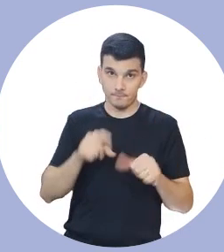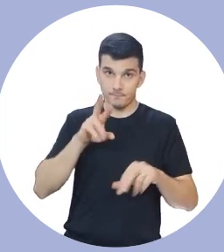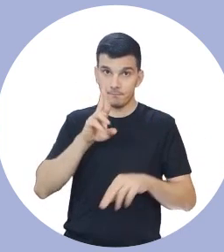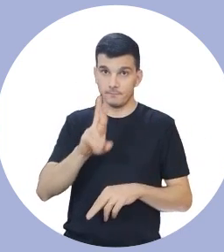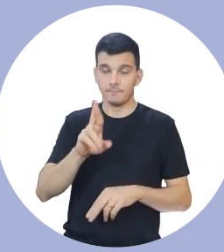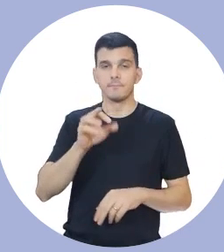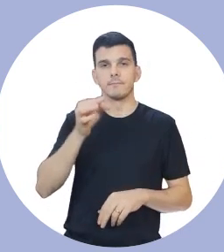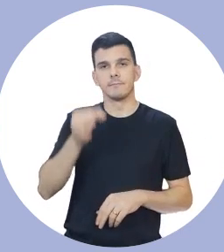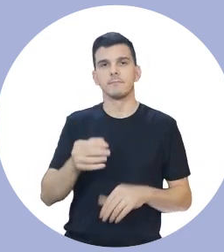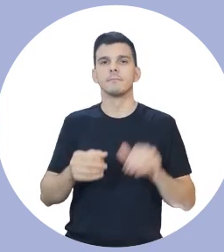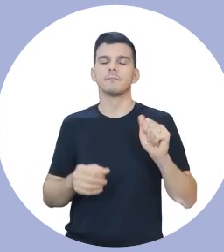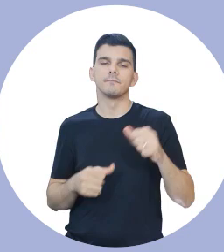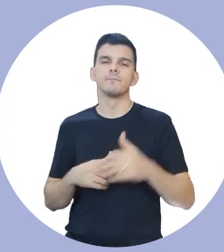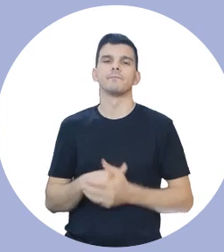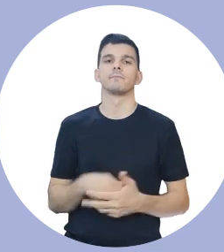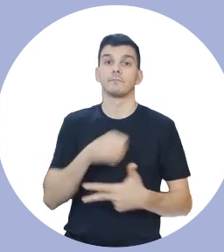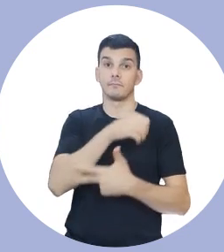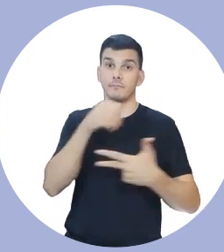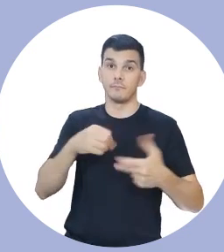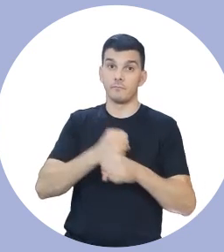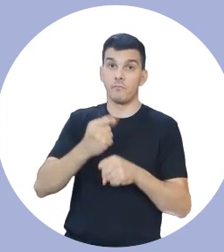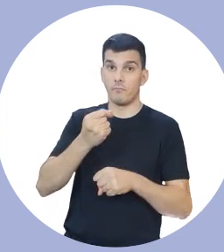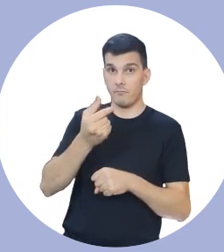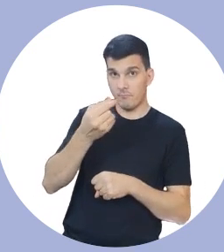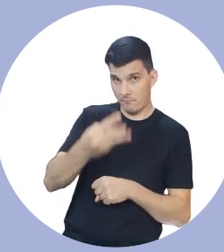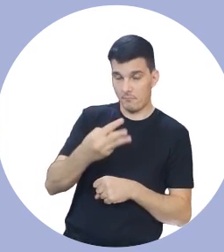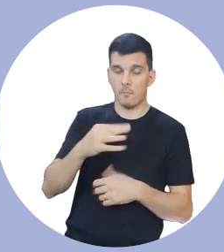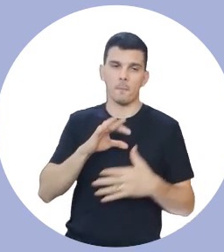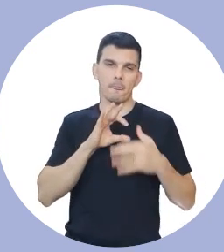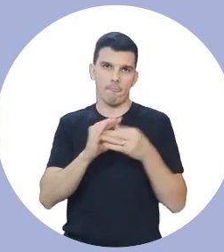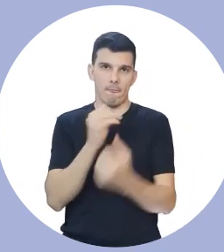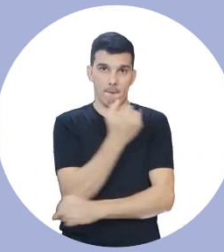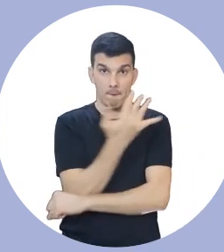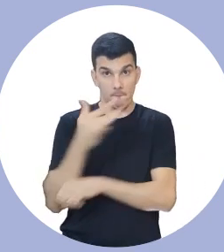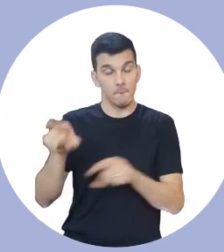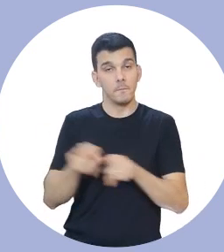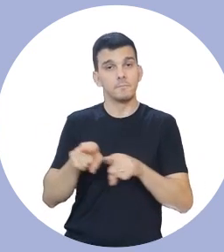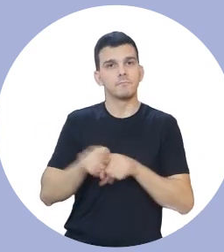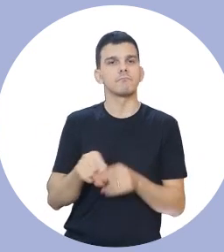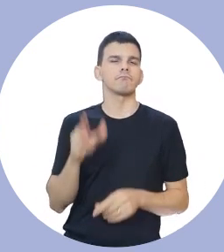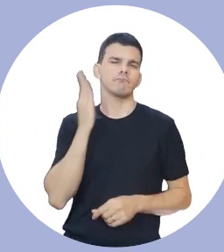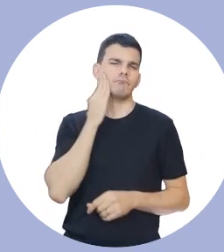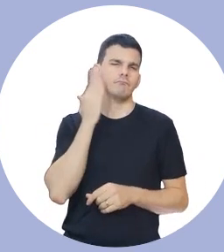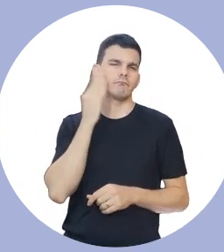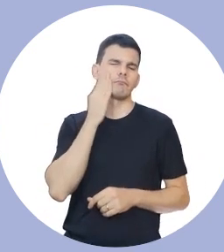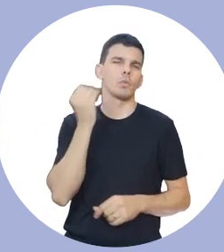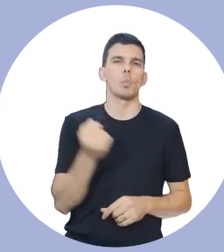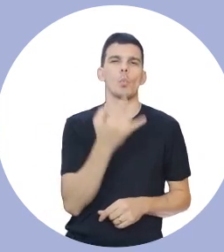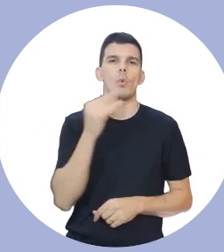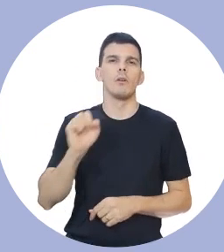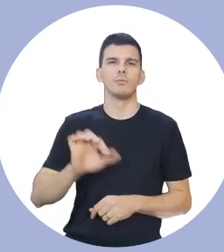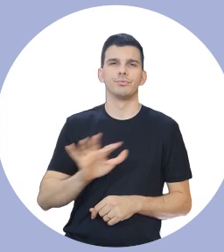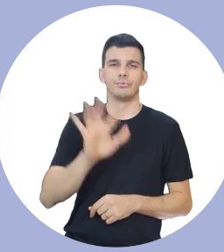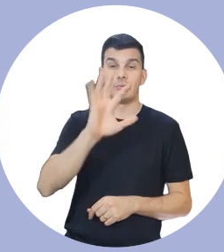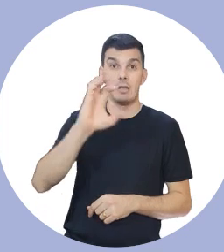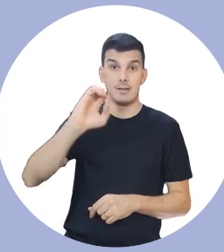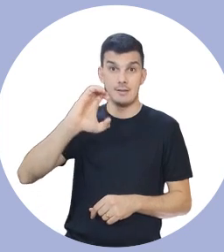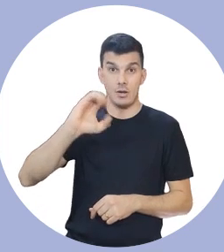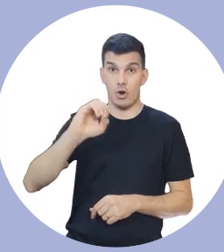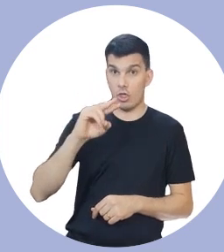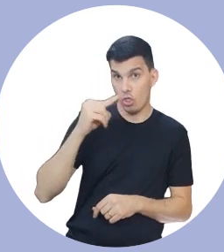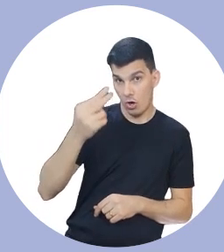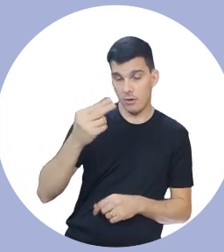correta, alternativa A. Enem de 2013, química ambiental. Sabe-se que o aumento da concentração de gases